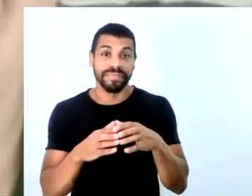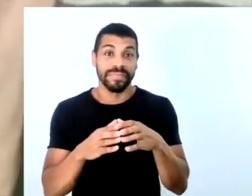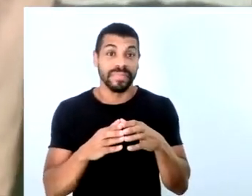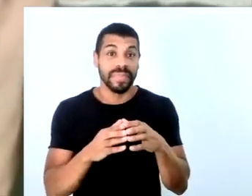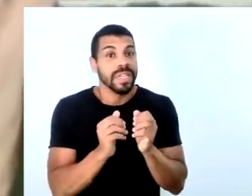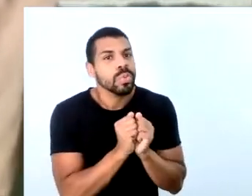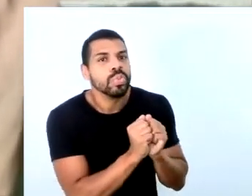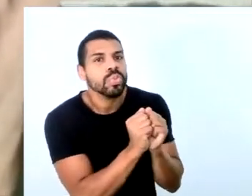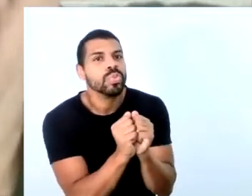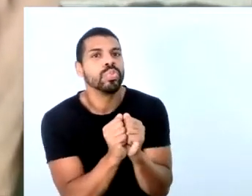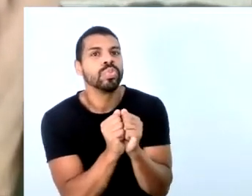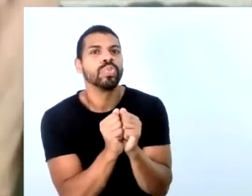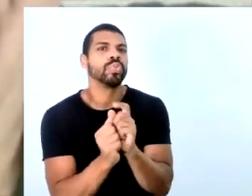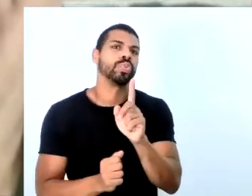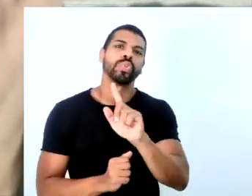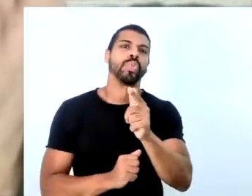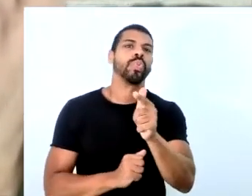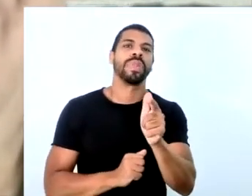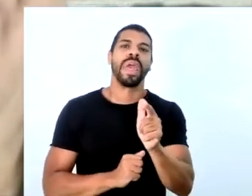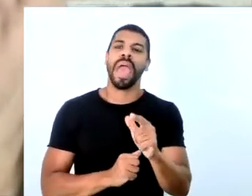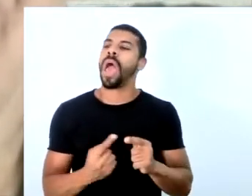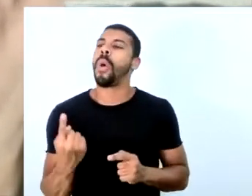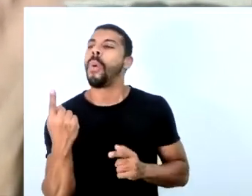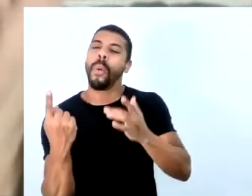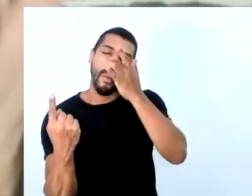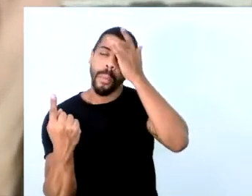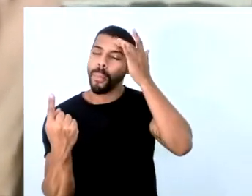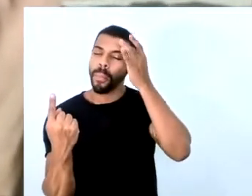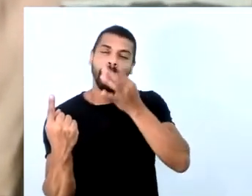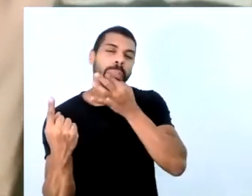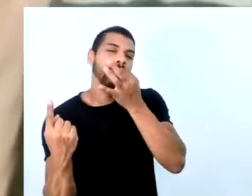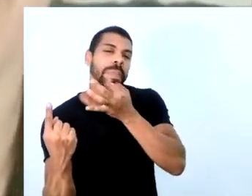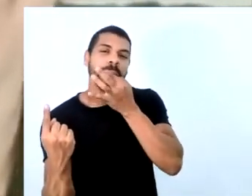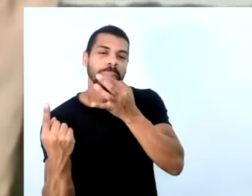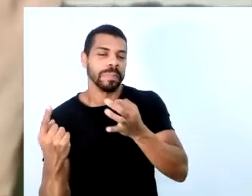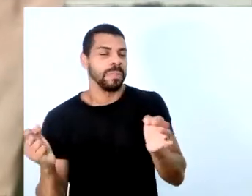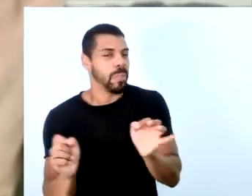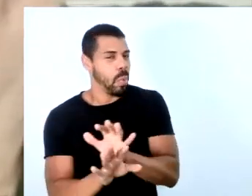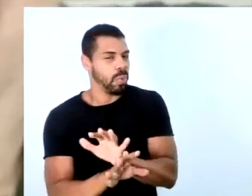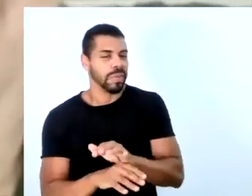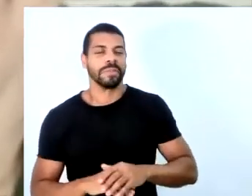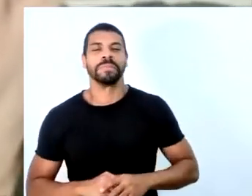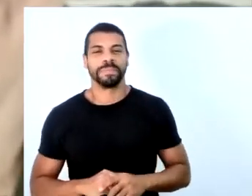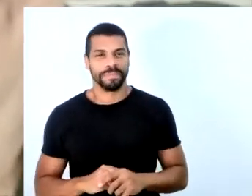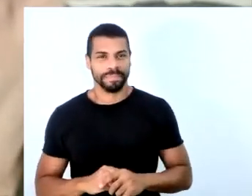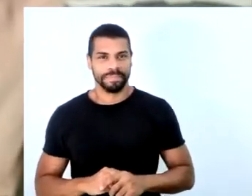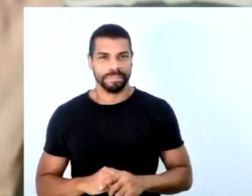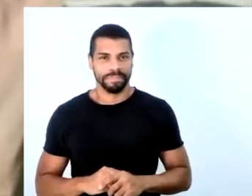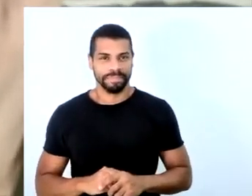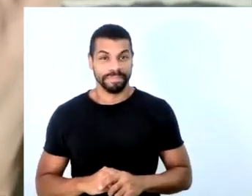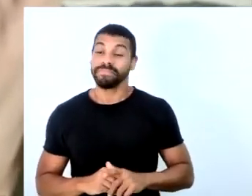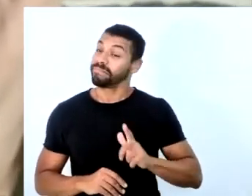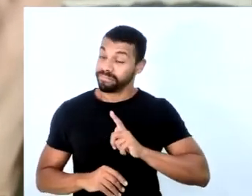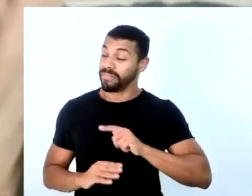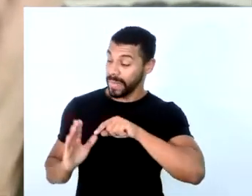é a dificuldade, é que estão todo mundo com os egos inflados, então não tem canal de negociação nem de conversa.